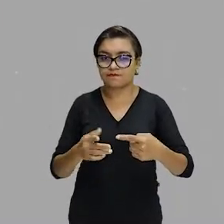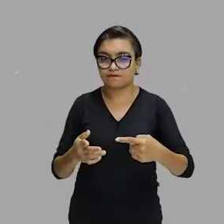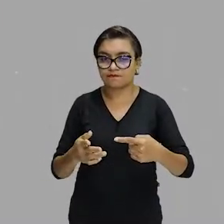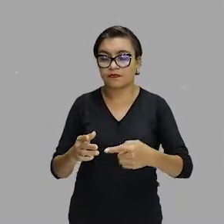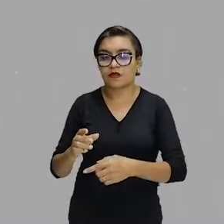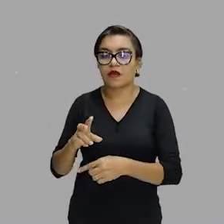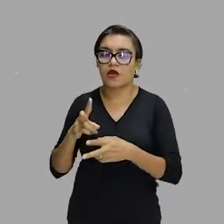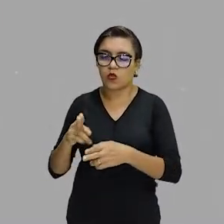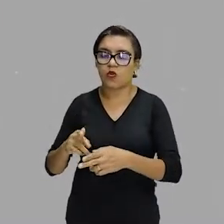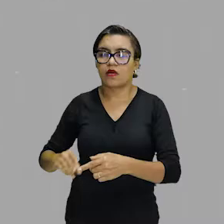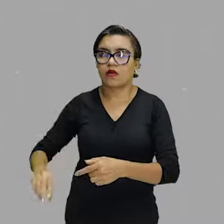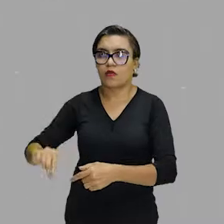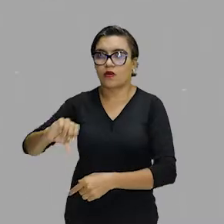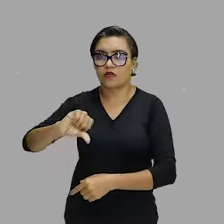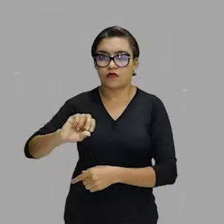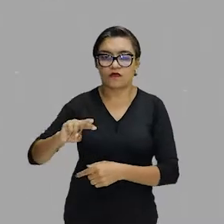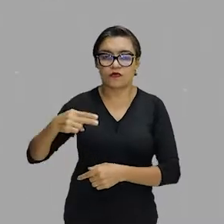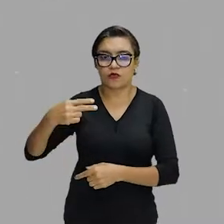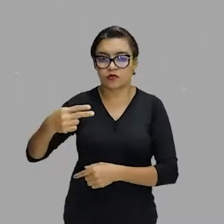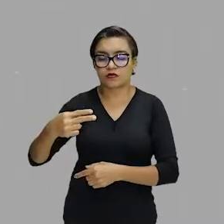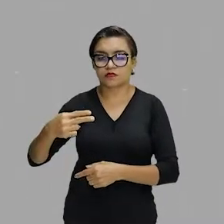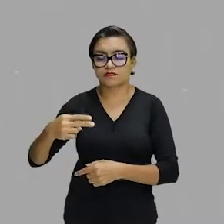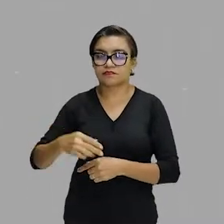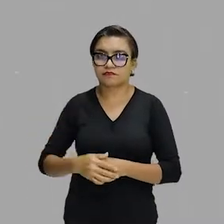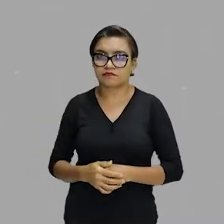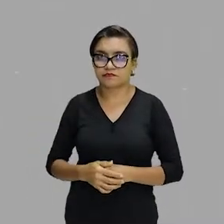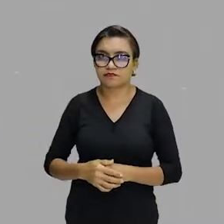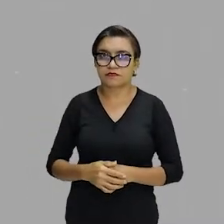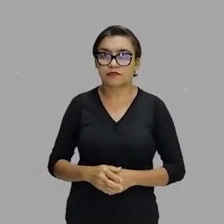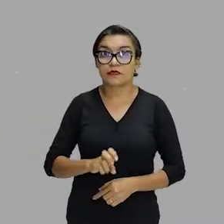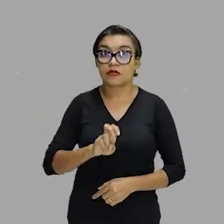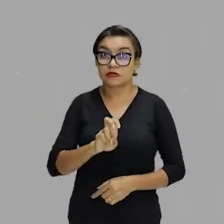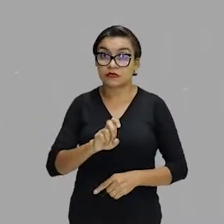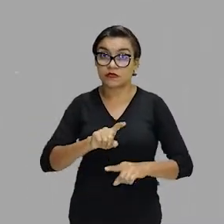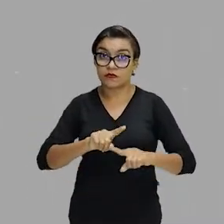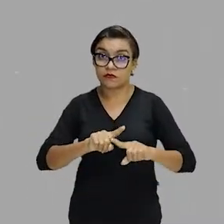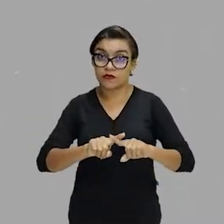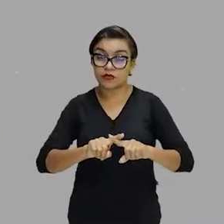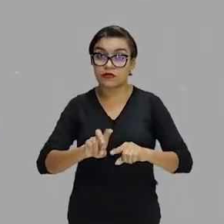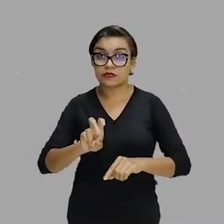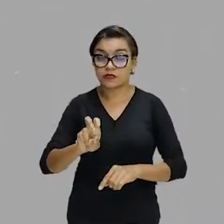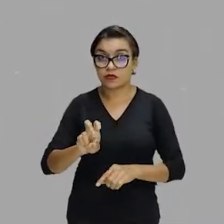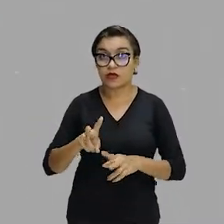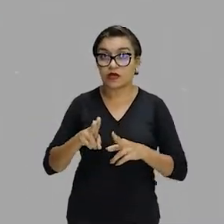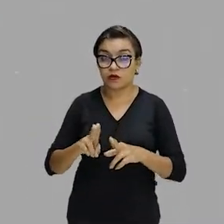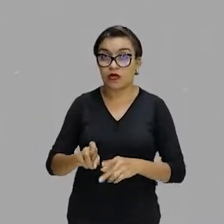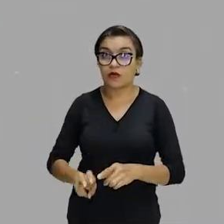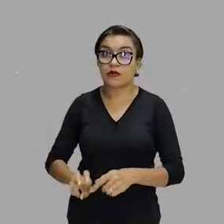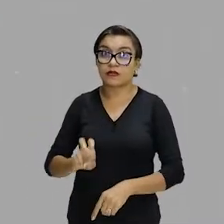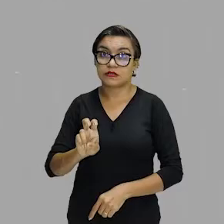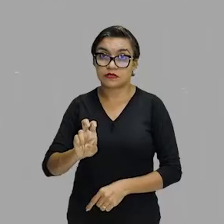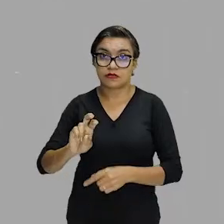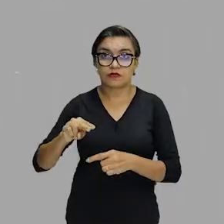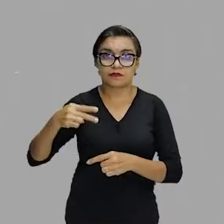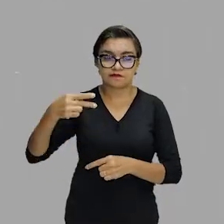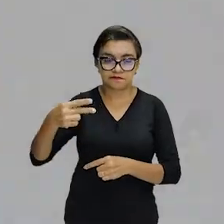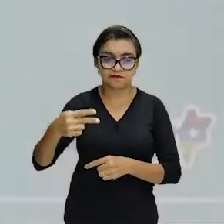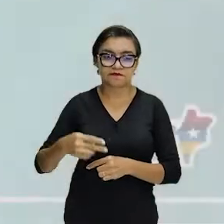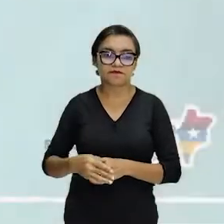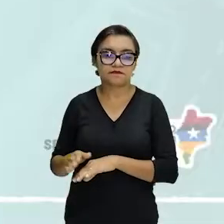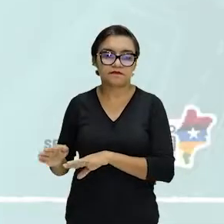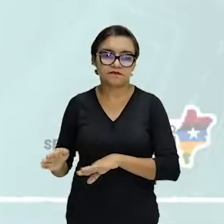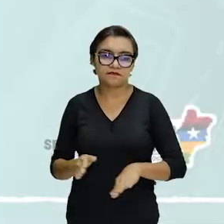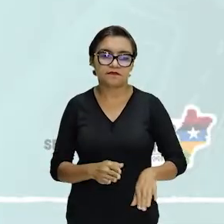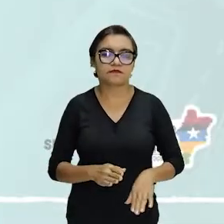e juntando as informações no denominador, 5 vezes 5, que é a mesma coisa de 5 ao quadrado.